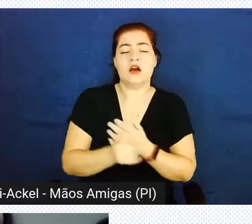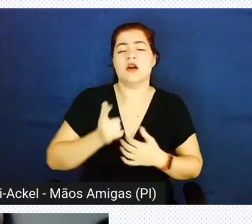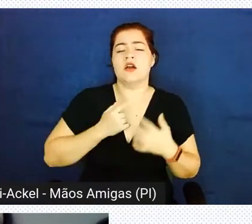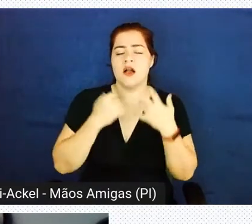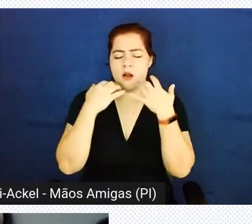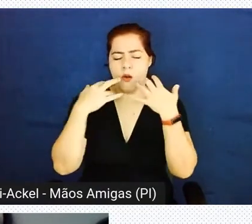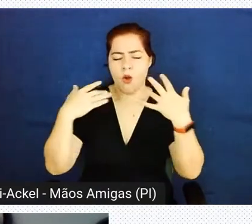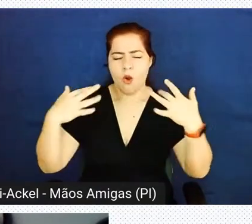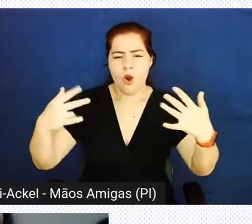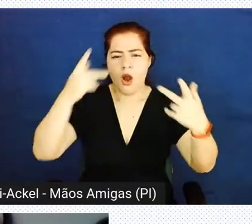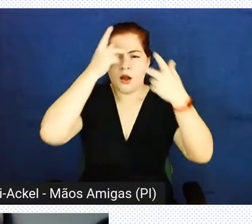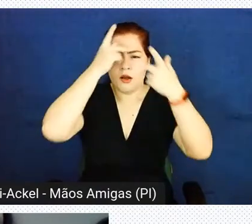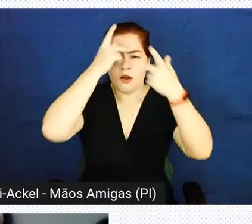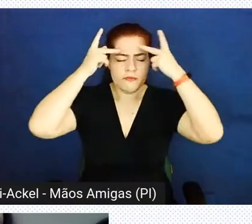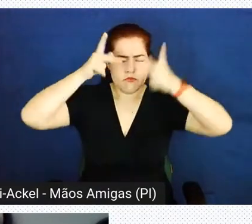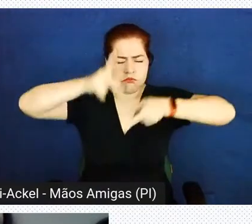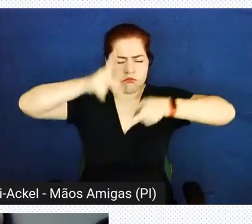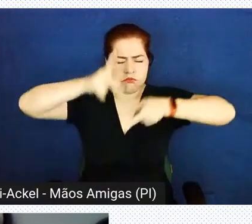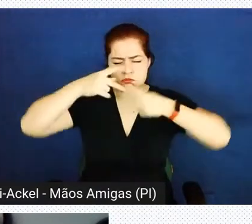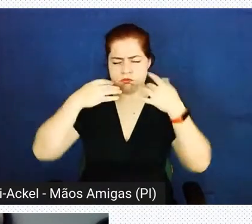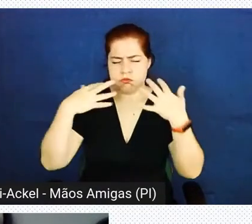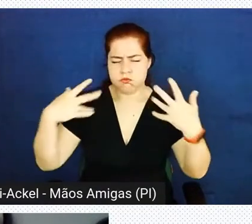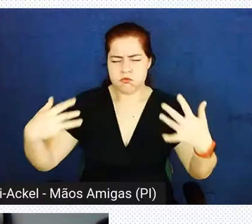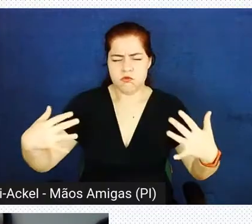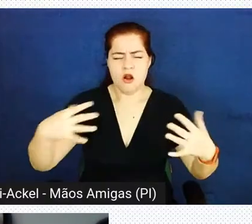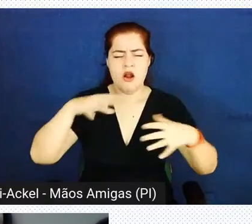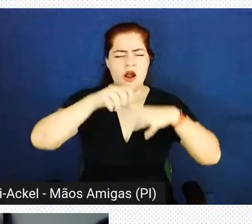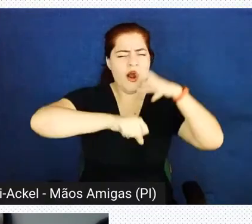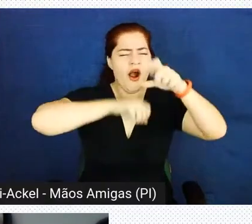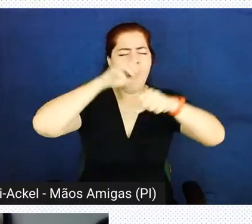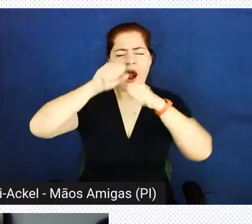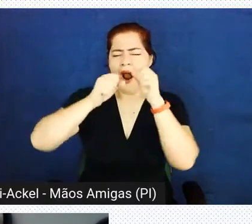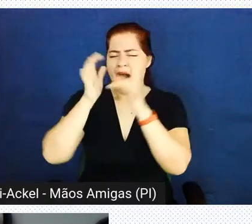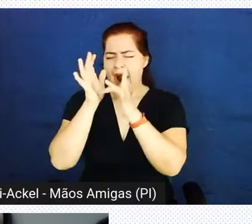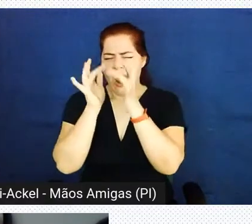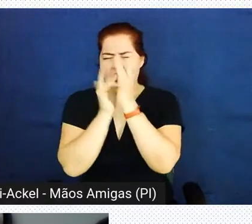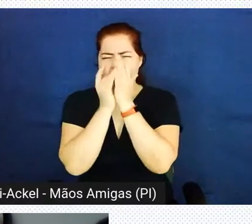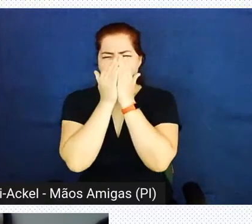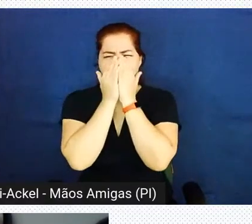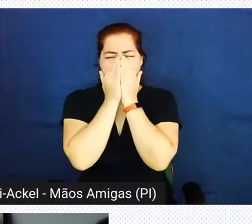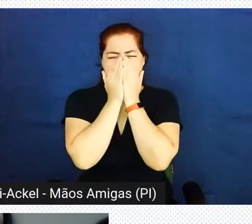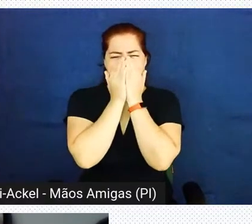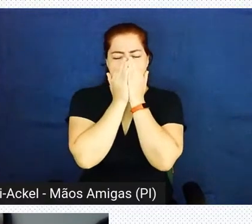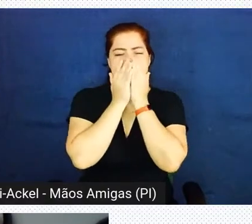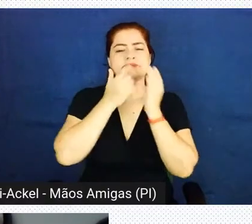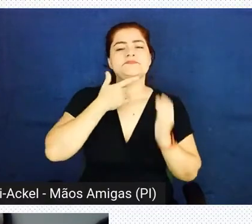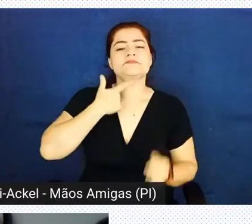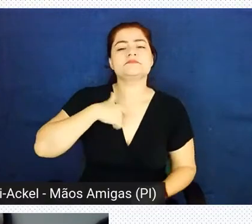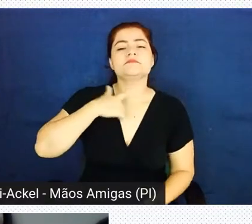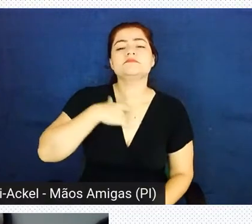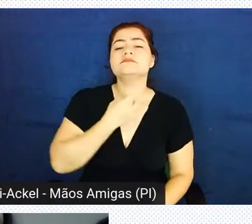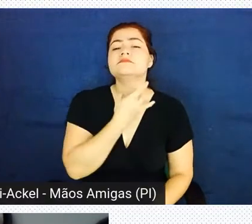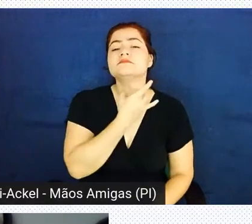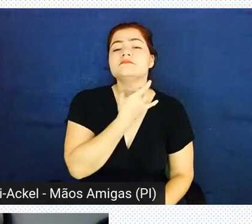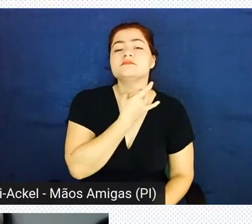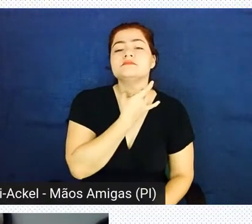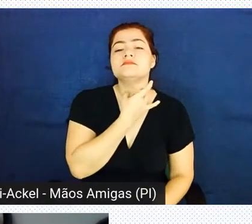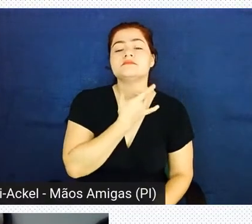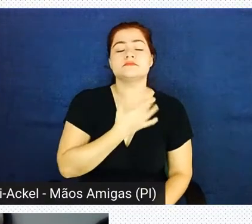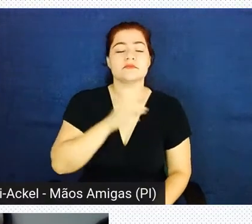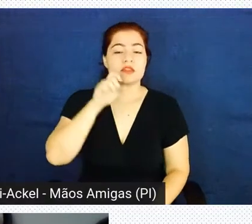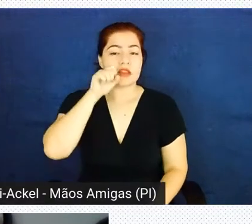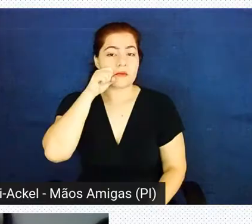sedentas de amor, de pão, de saúde. Mas muitas vezes sem recursos de bondade para